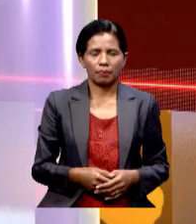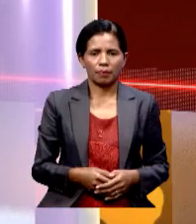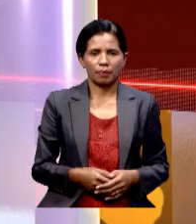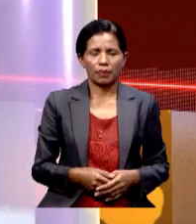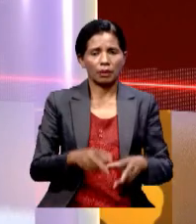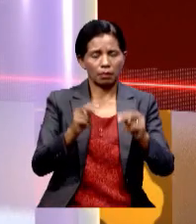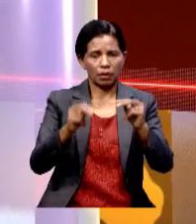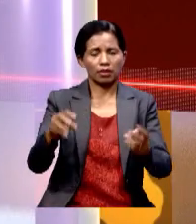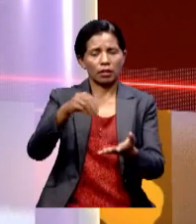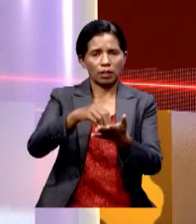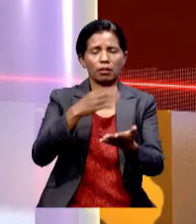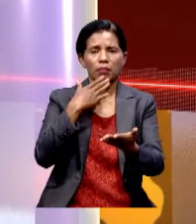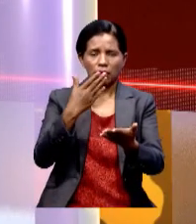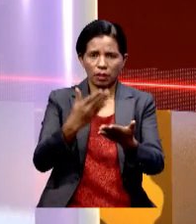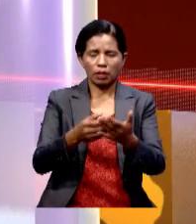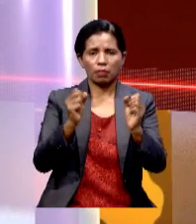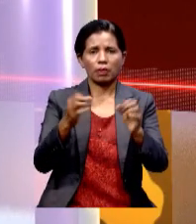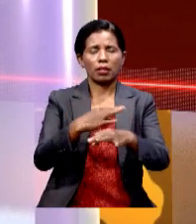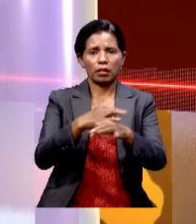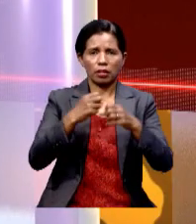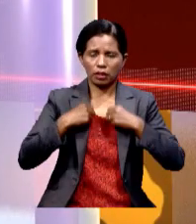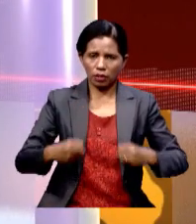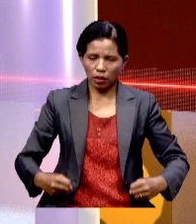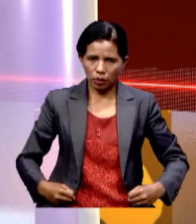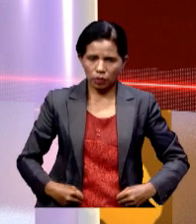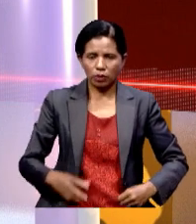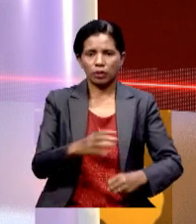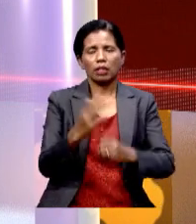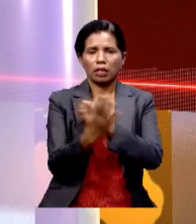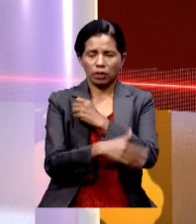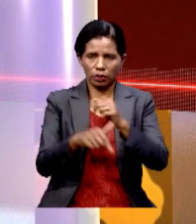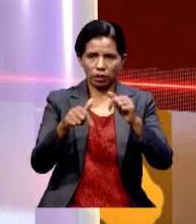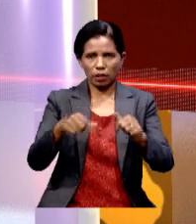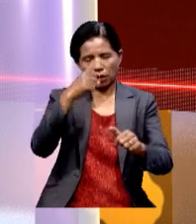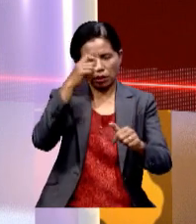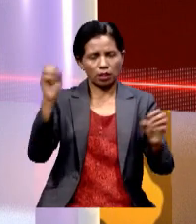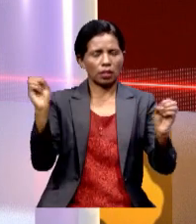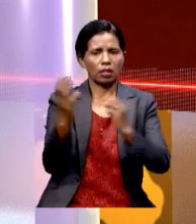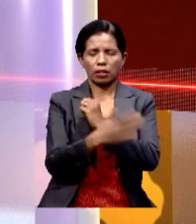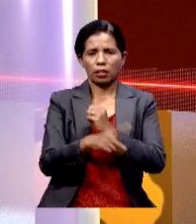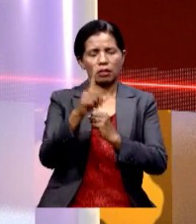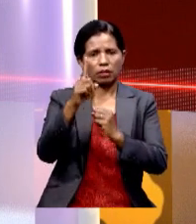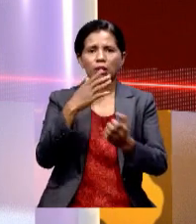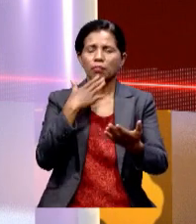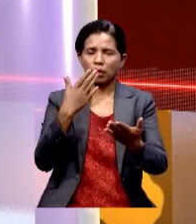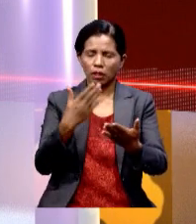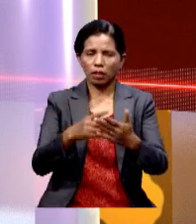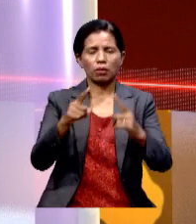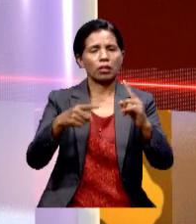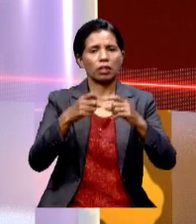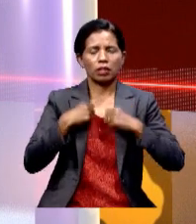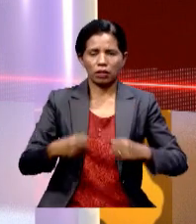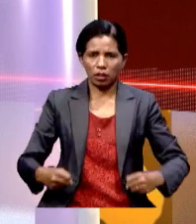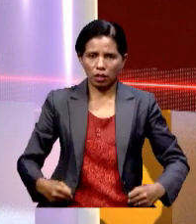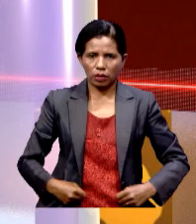Presidente de investimento na Bedia, Gato Belhadia, saúde materna e a Raidene. Também a nação Ida Mac Saudável, se vanira saúde